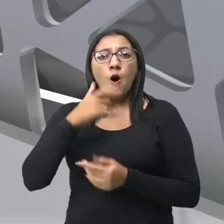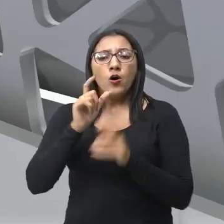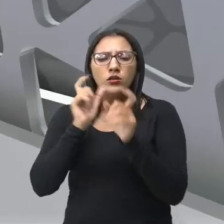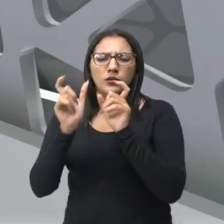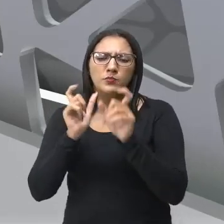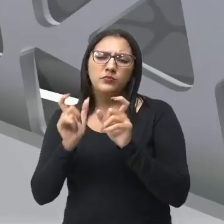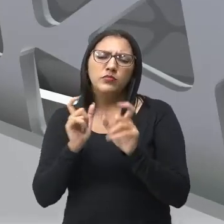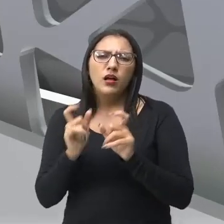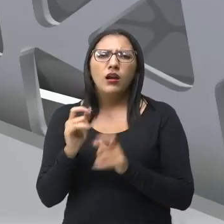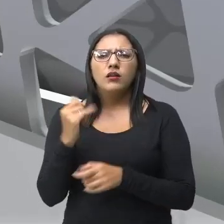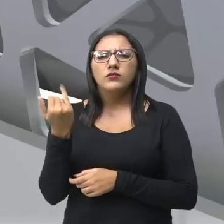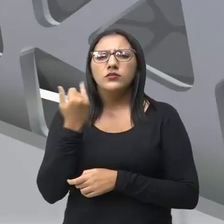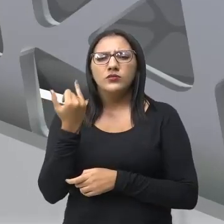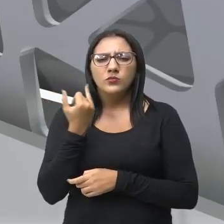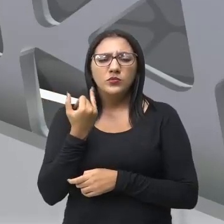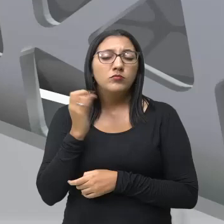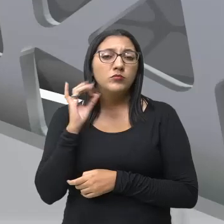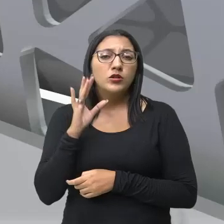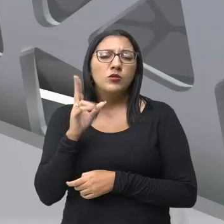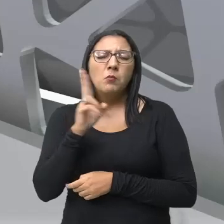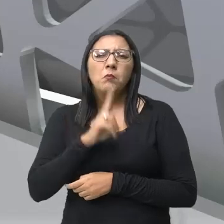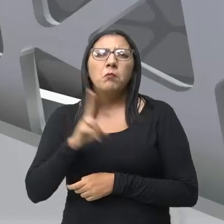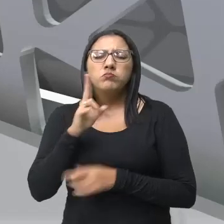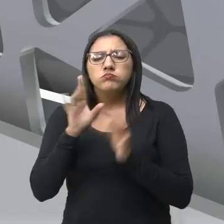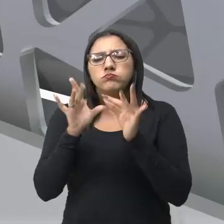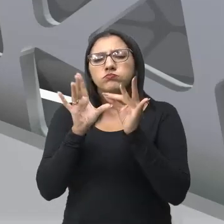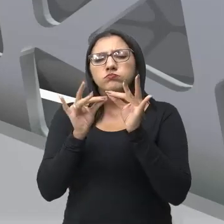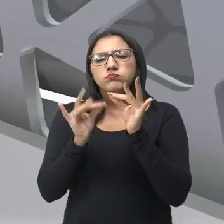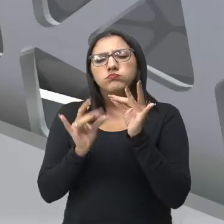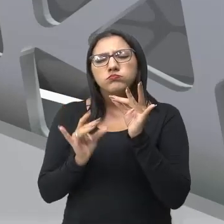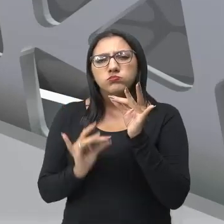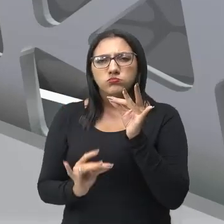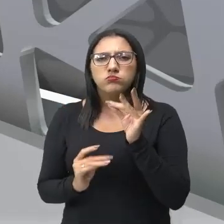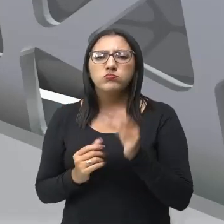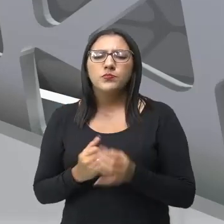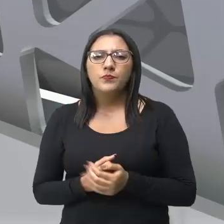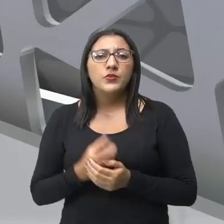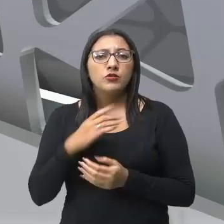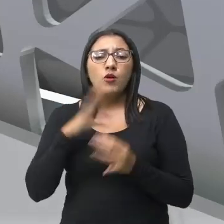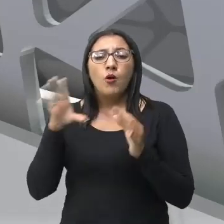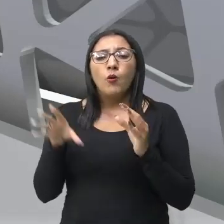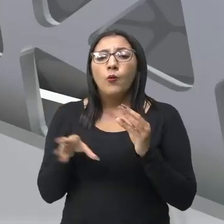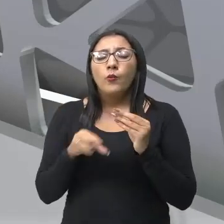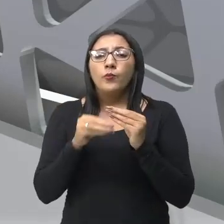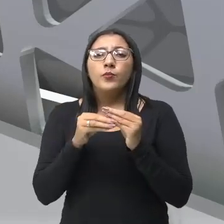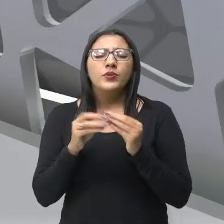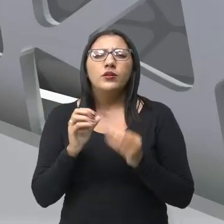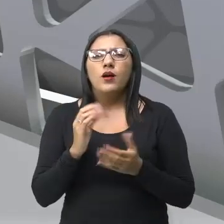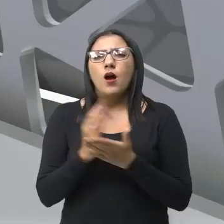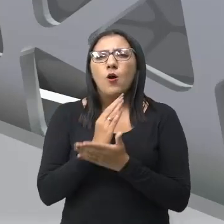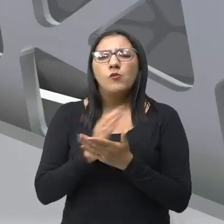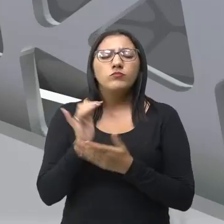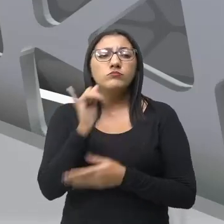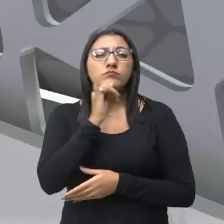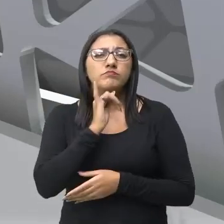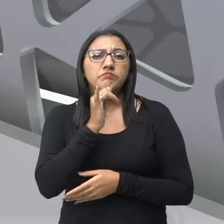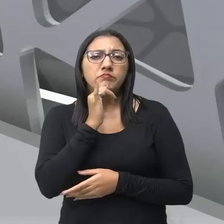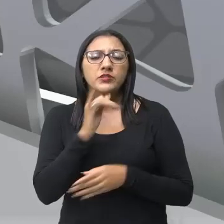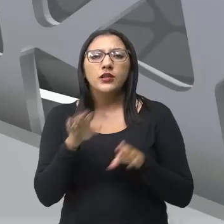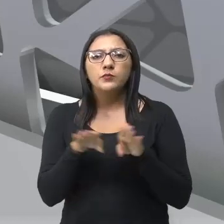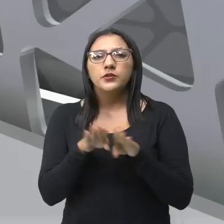são apresentadas, elas funcionam como acessórias e muitas vezes são complementares para exemplificar, certo?